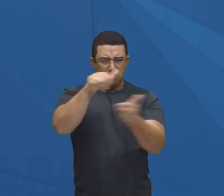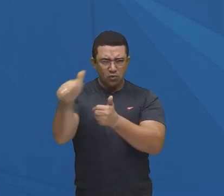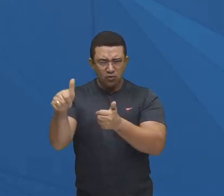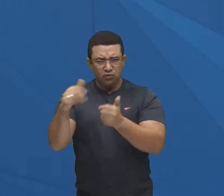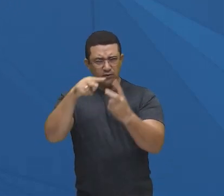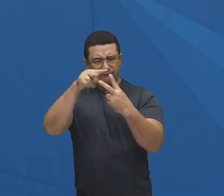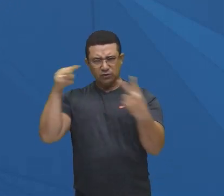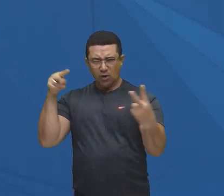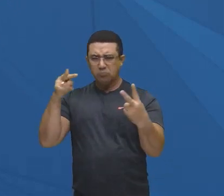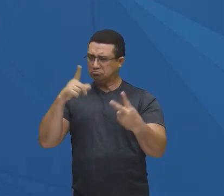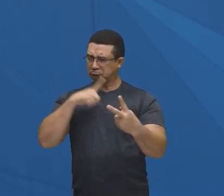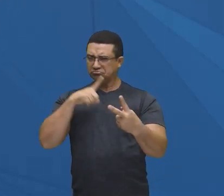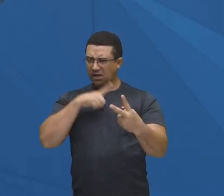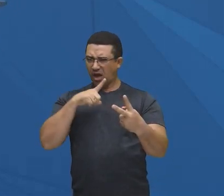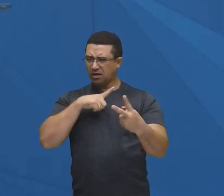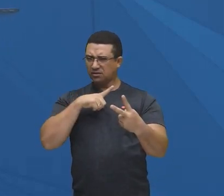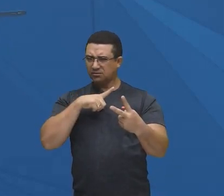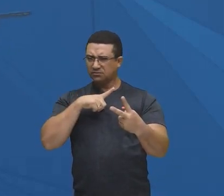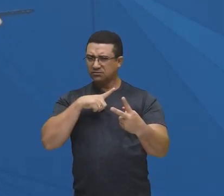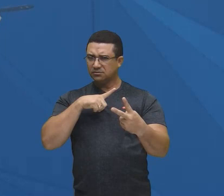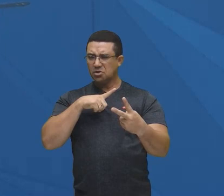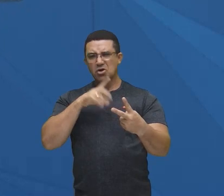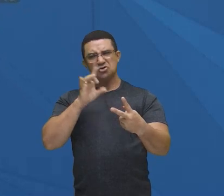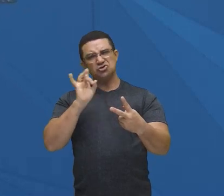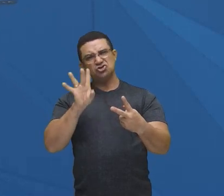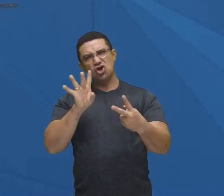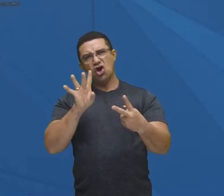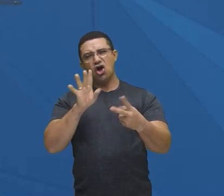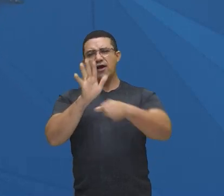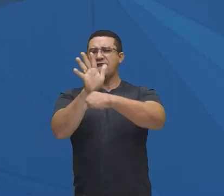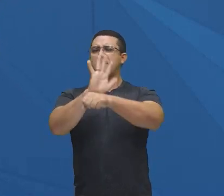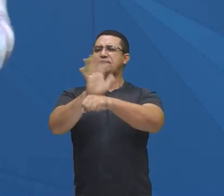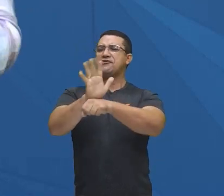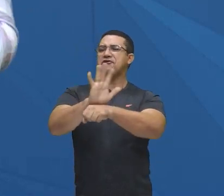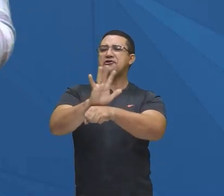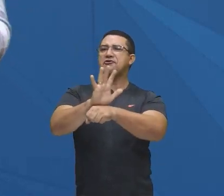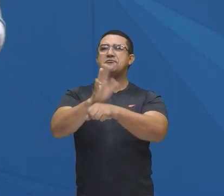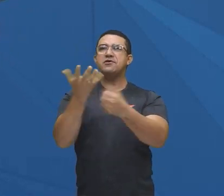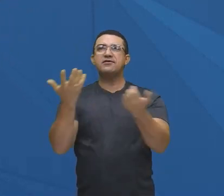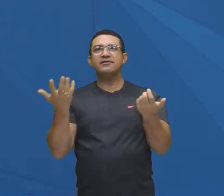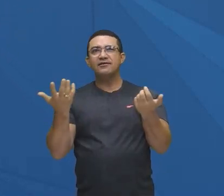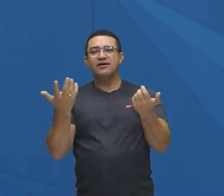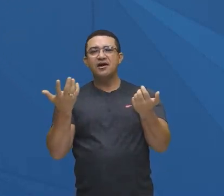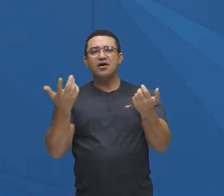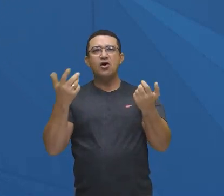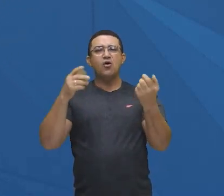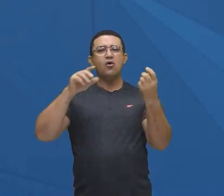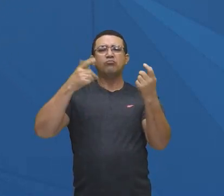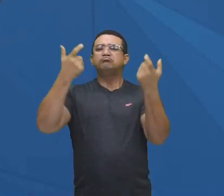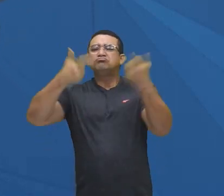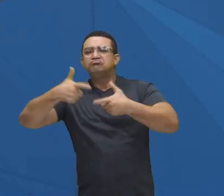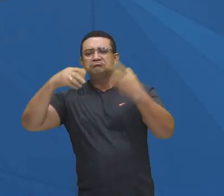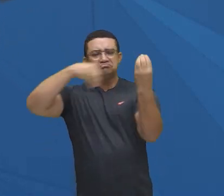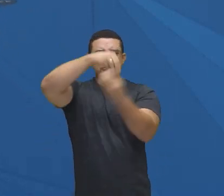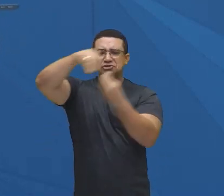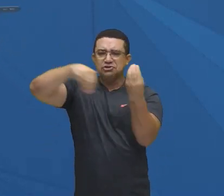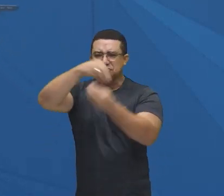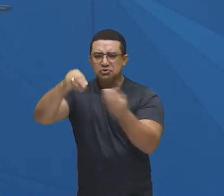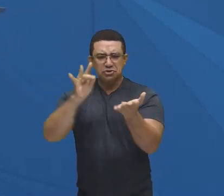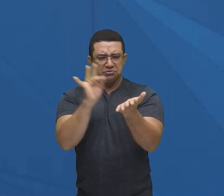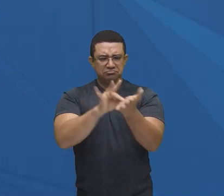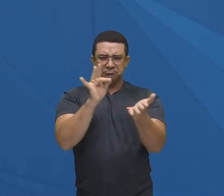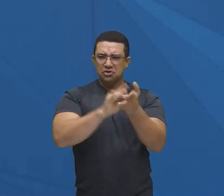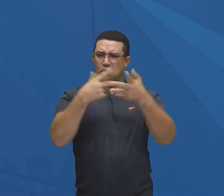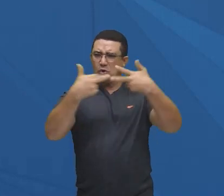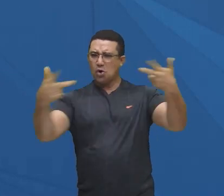existe ou não? É somente naqueles filmes de ficção científica, onde a gente mistura a realidade com algo que